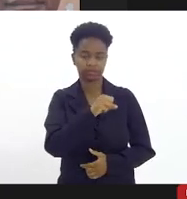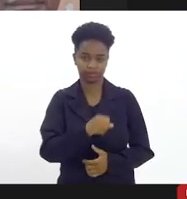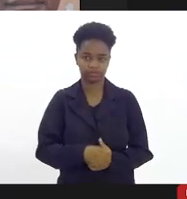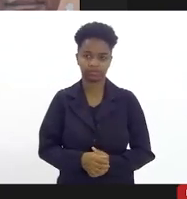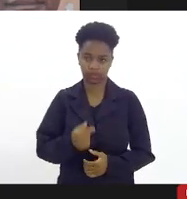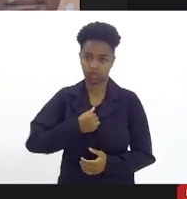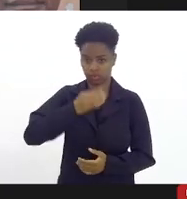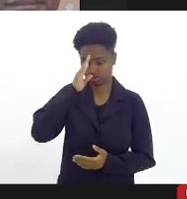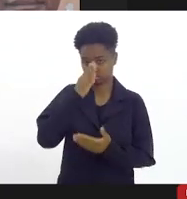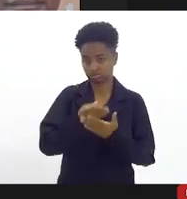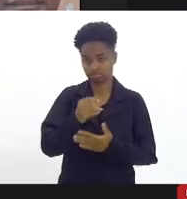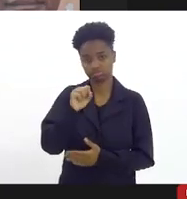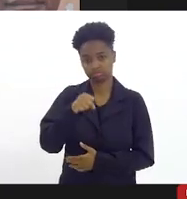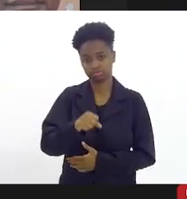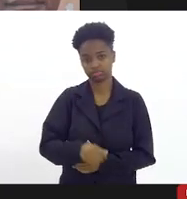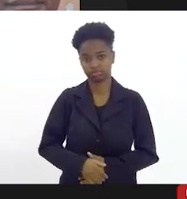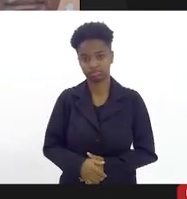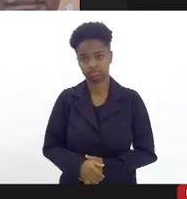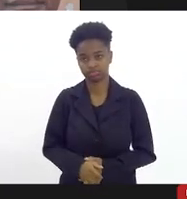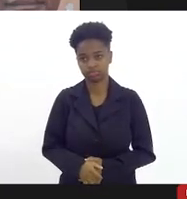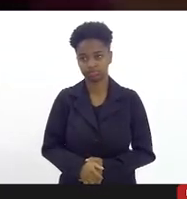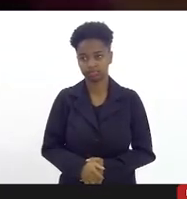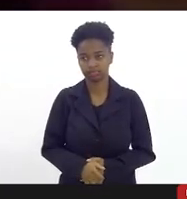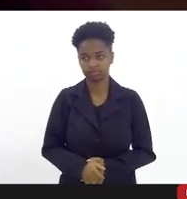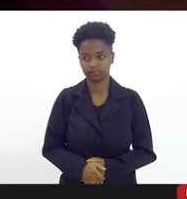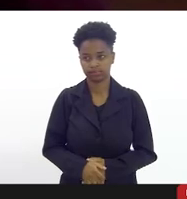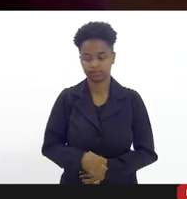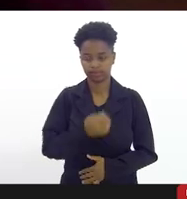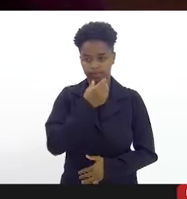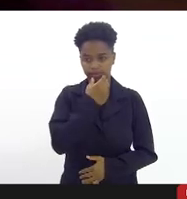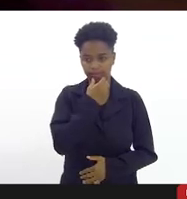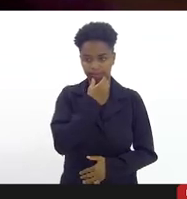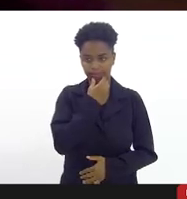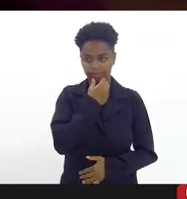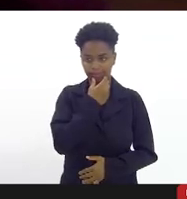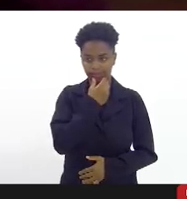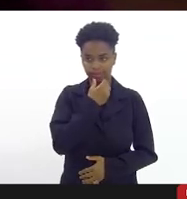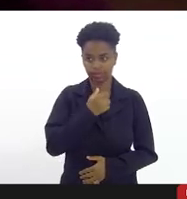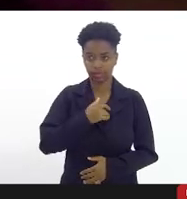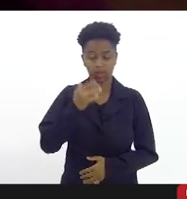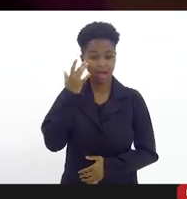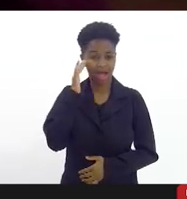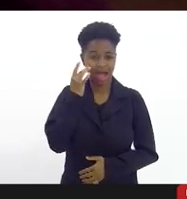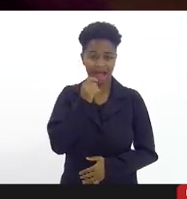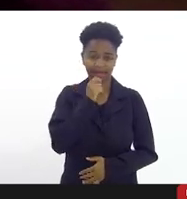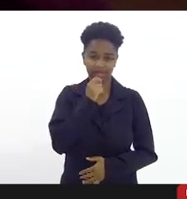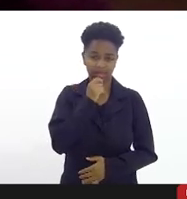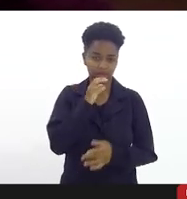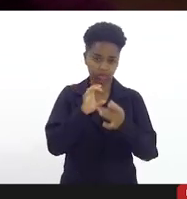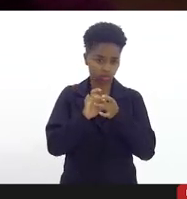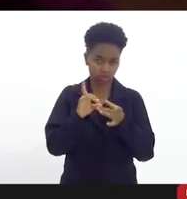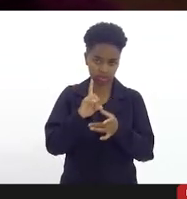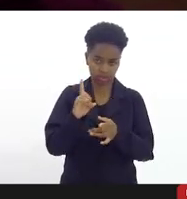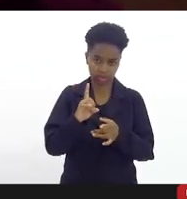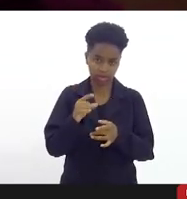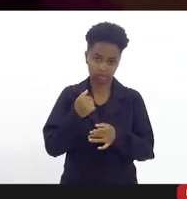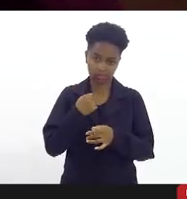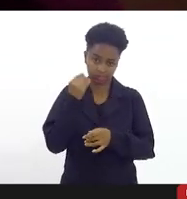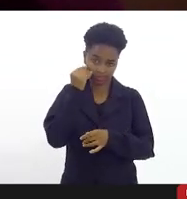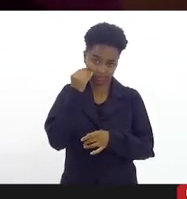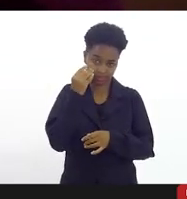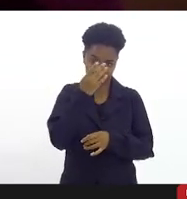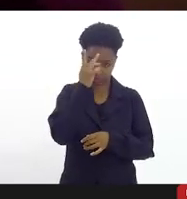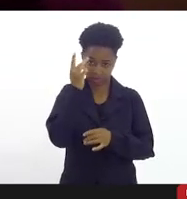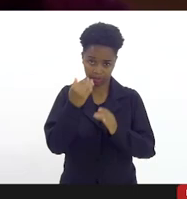eu acredito que sim acho que ainda tá desativado aqui se puder se o pessoal técnico que puder